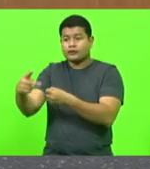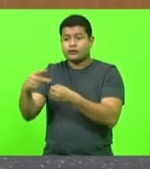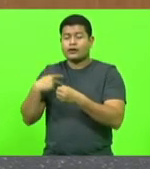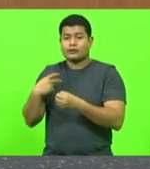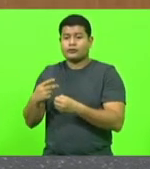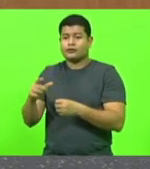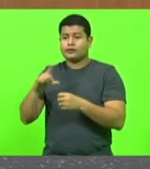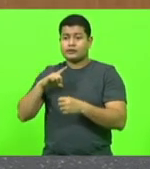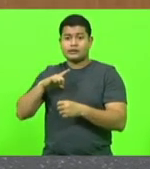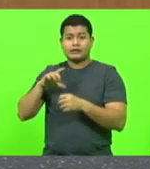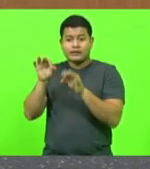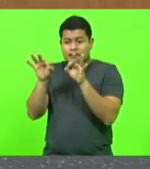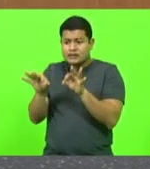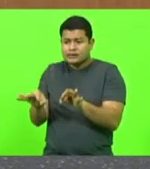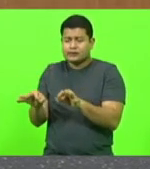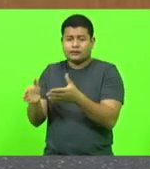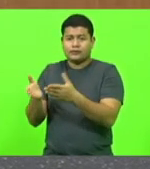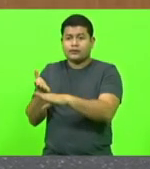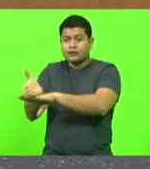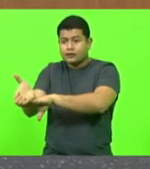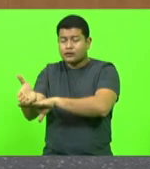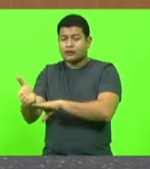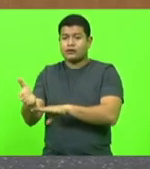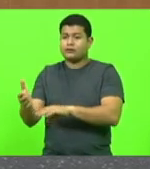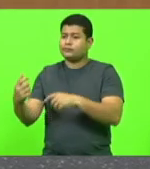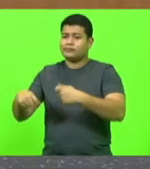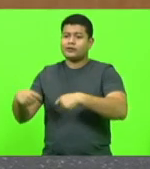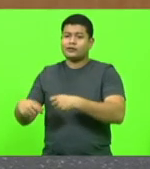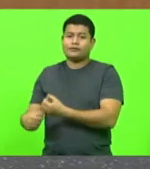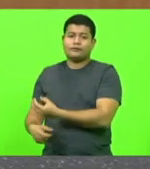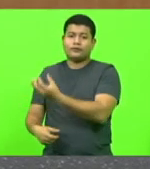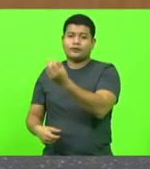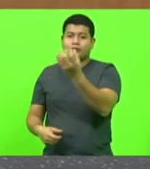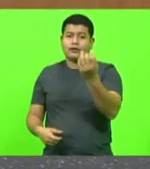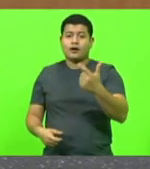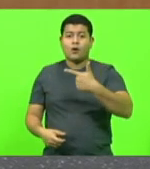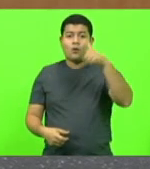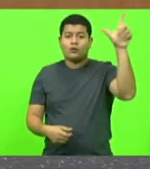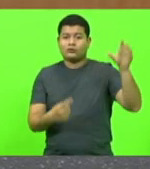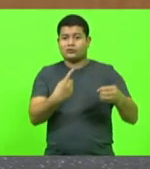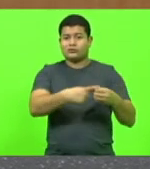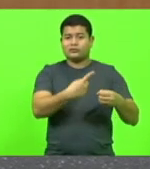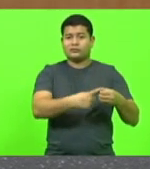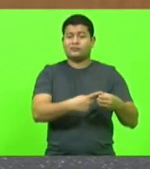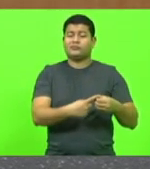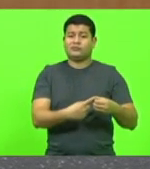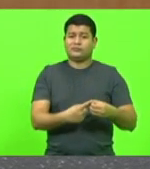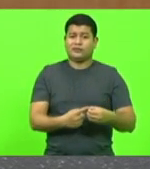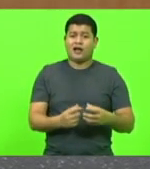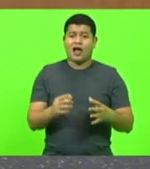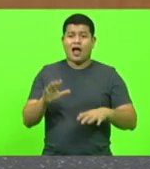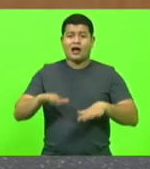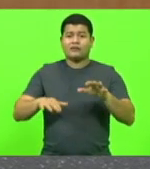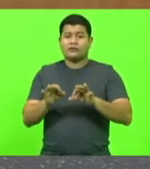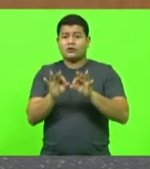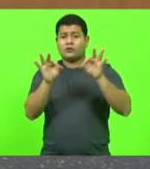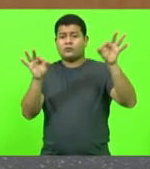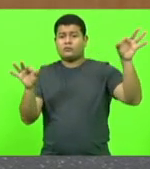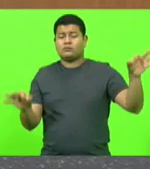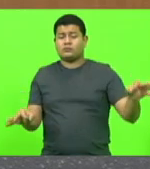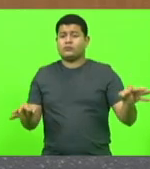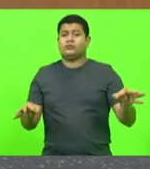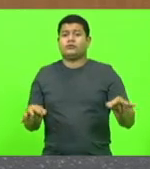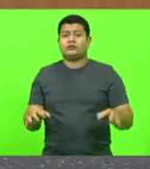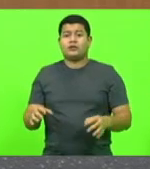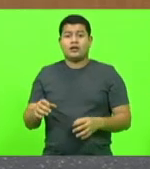equipamentos para fazer a hemodiálise, tem que viajar muitos quilômetros, 3 vezes por semana, para